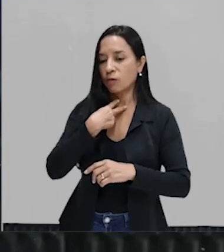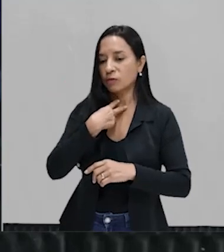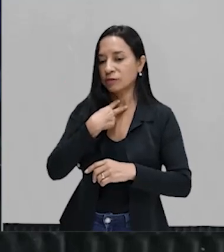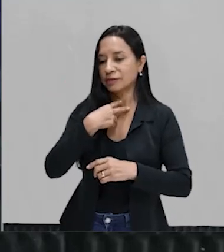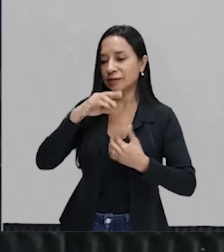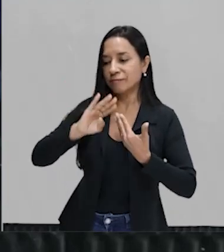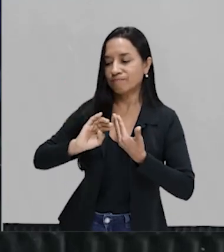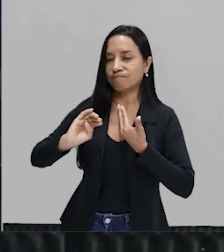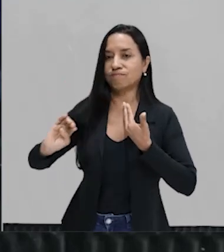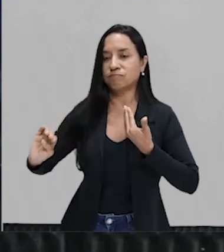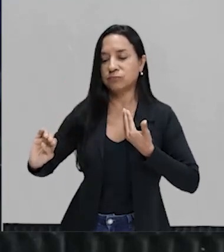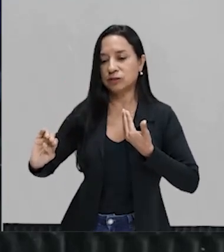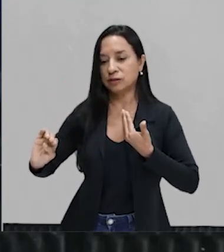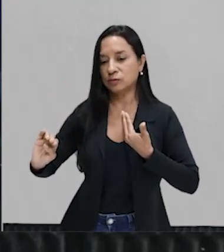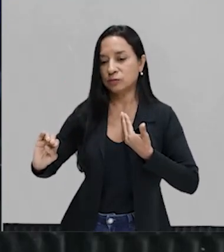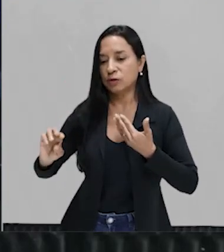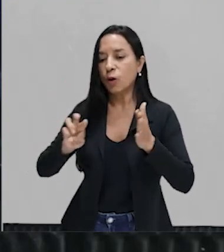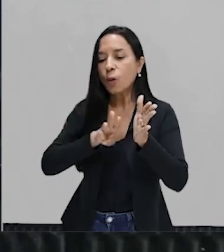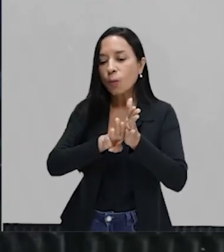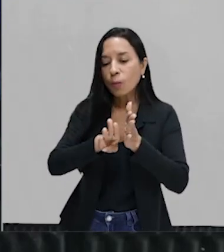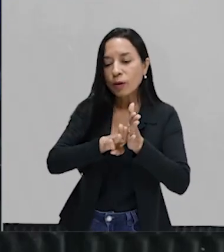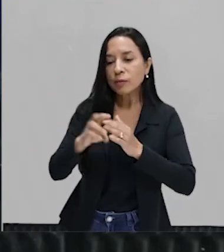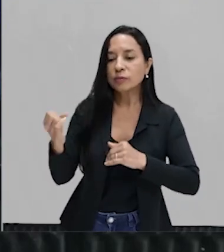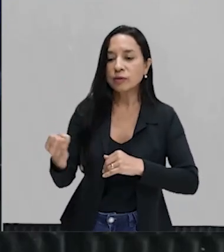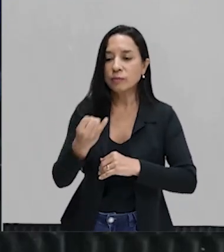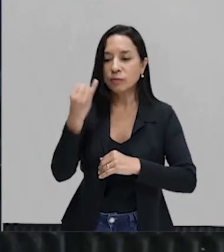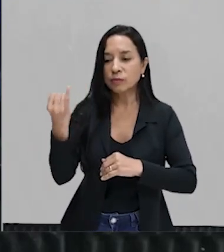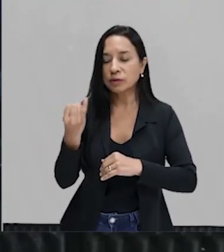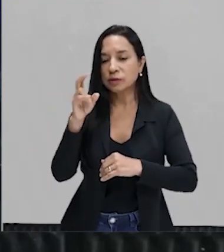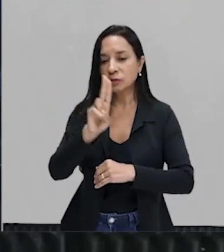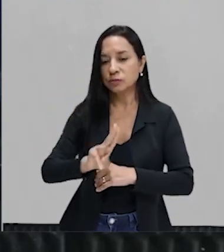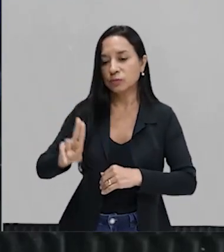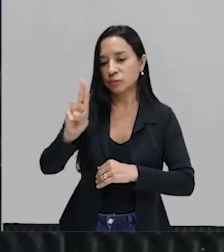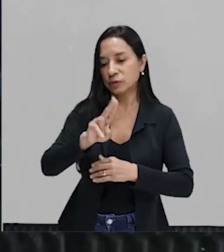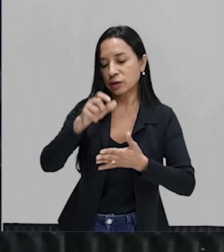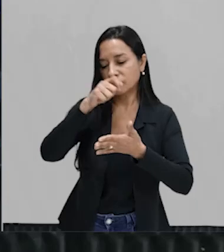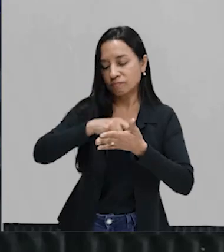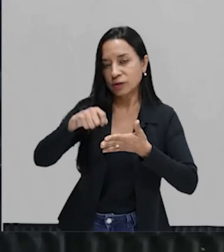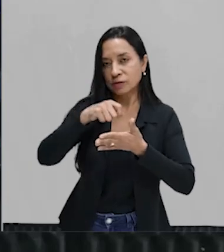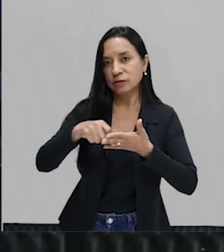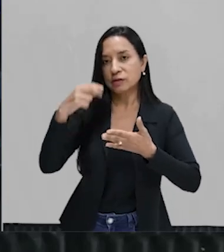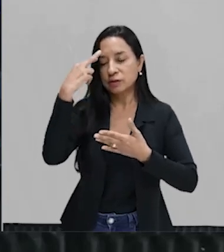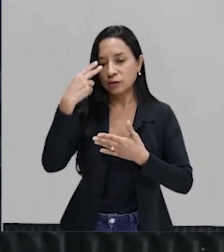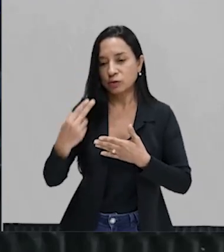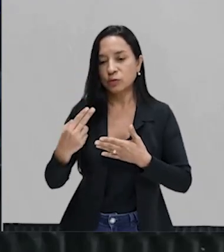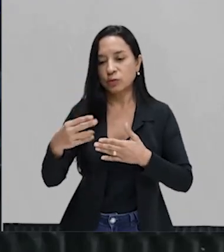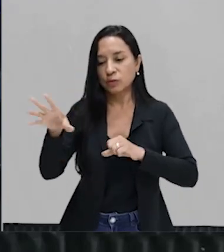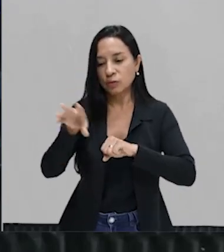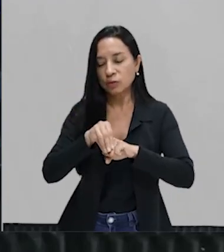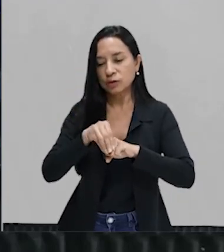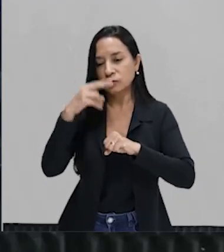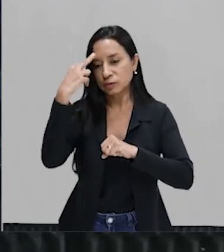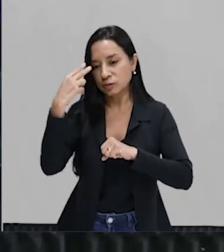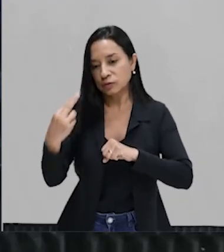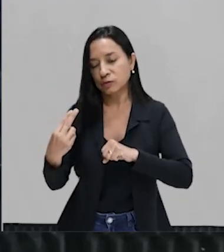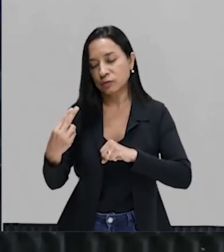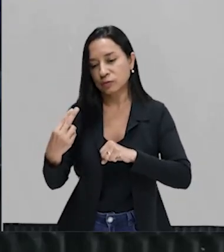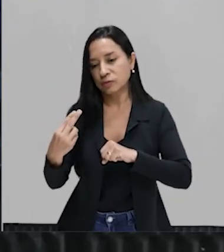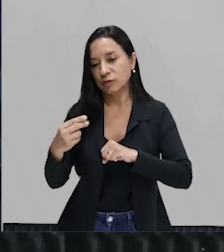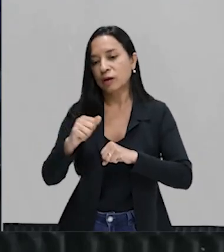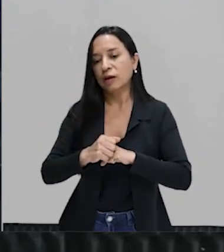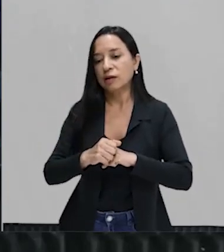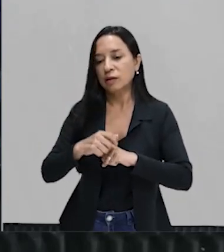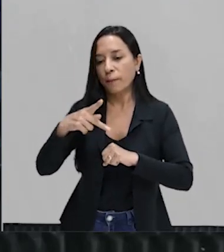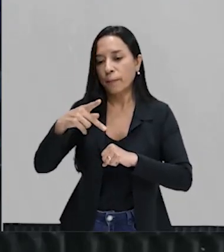E um método é importante se utilizar na escrita da história, no conhecimento histórico, seja ele